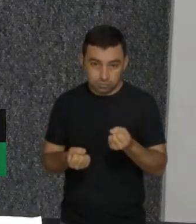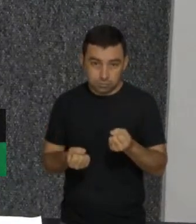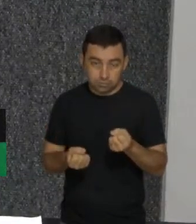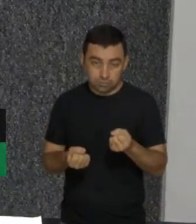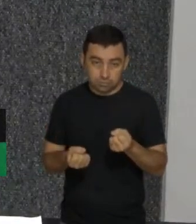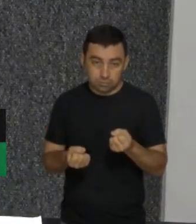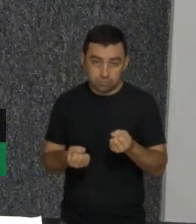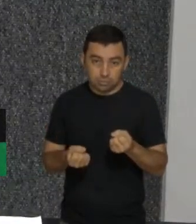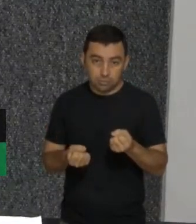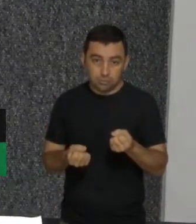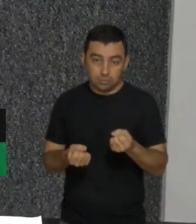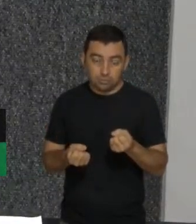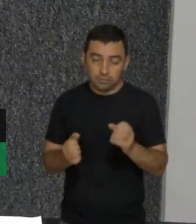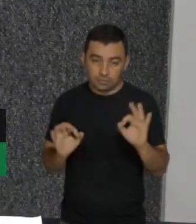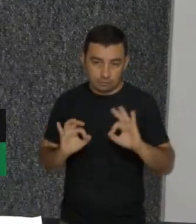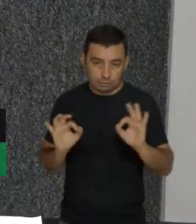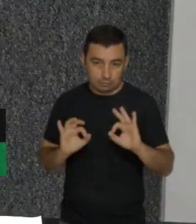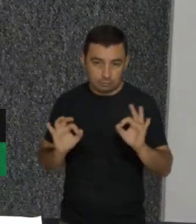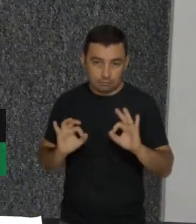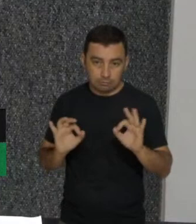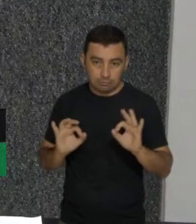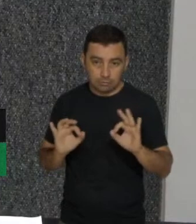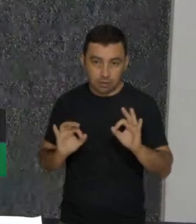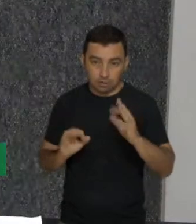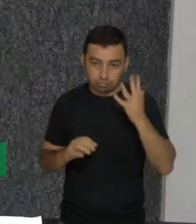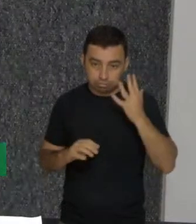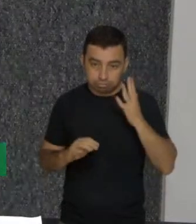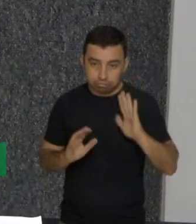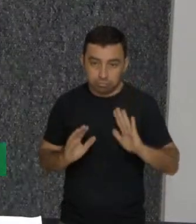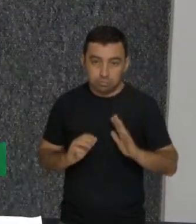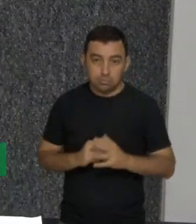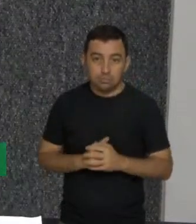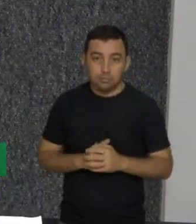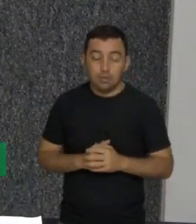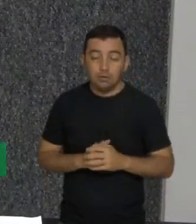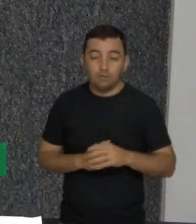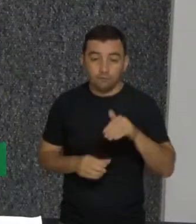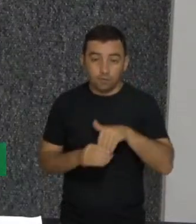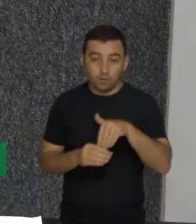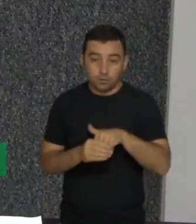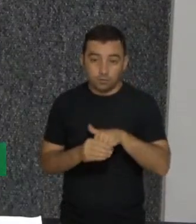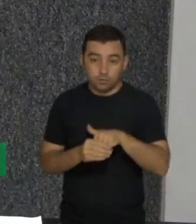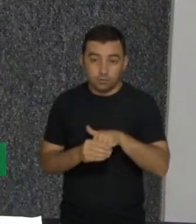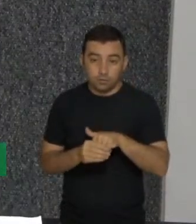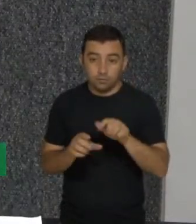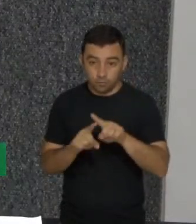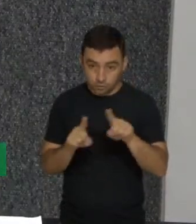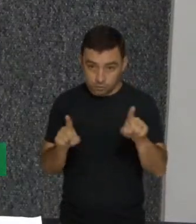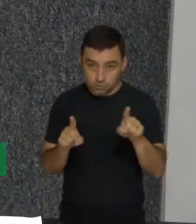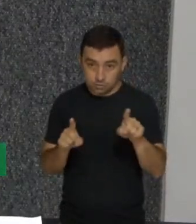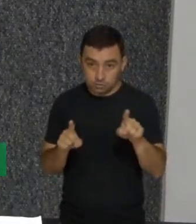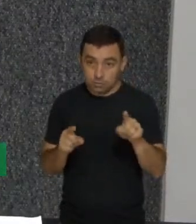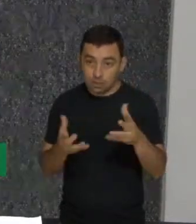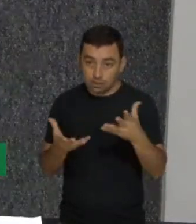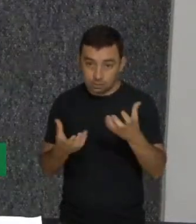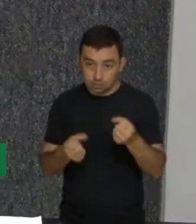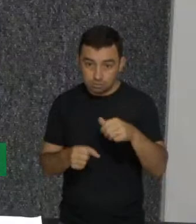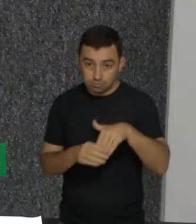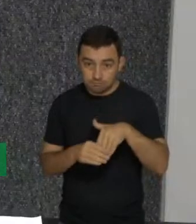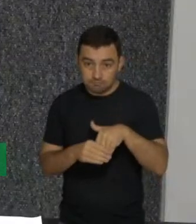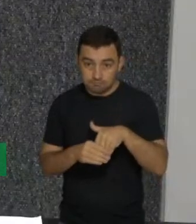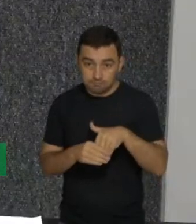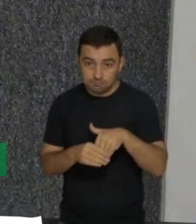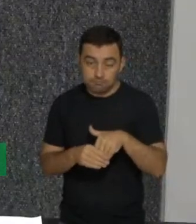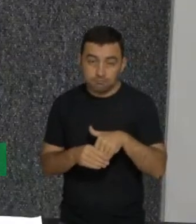pronunciar não havendo quem queira se pronunciar coloco em votação os que forem favoráveis permaneçam Como